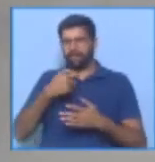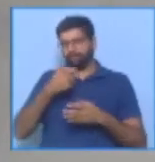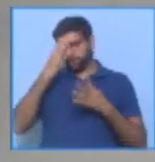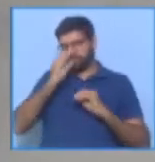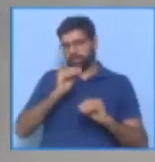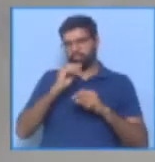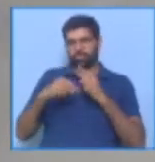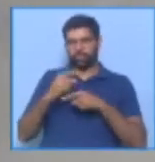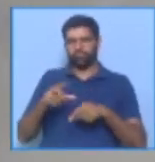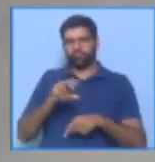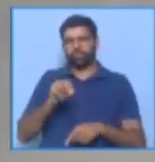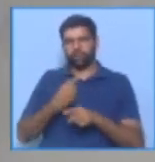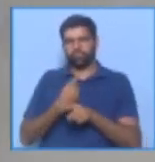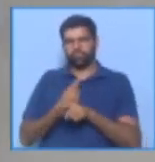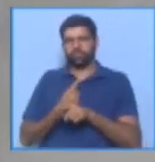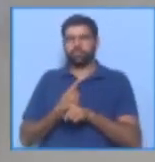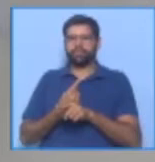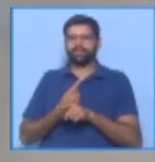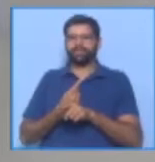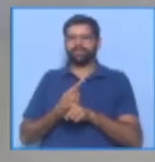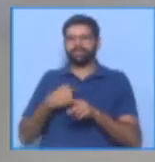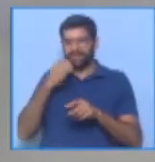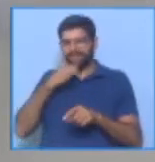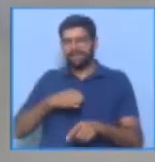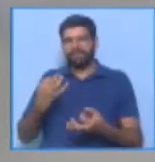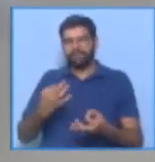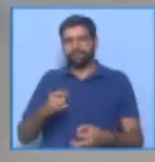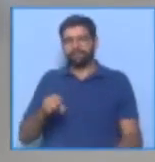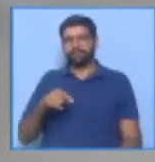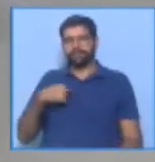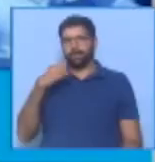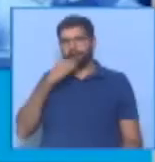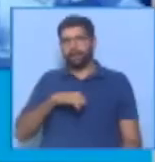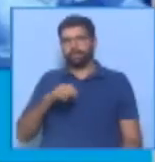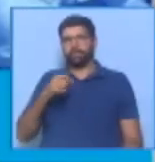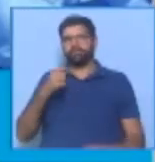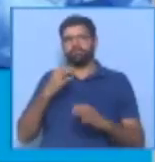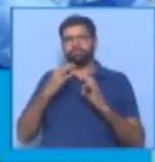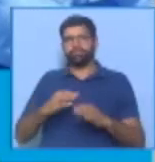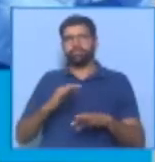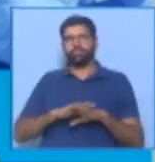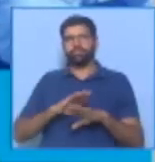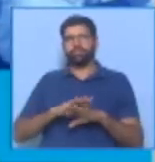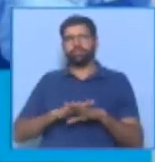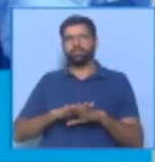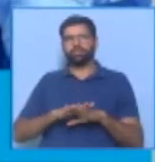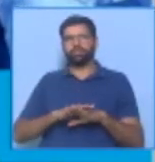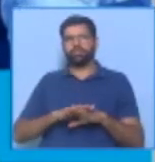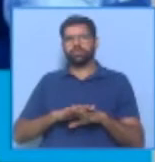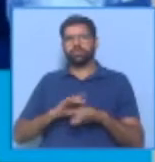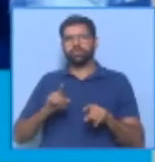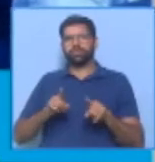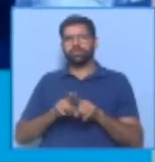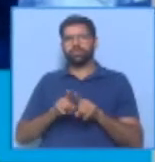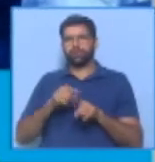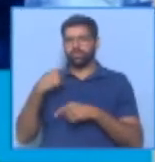novas gerações, as coisas são particularmente graves, não? São particularmente graves porque são um atentado quer às novas